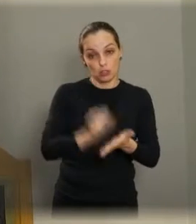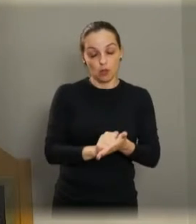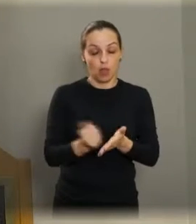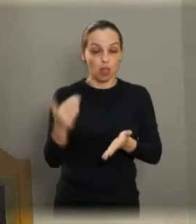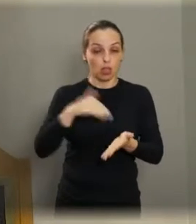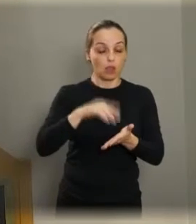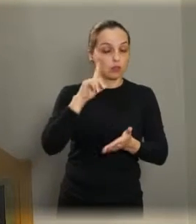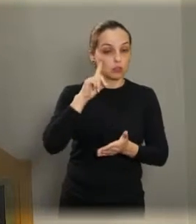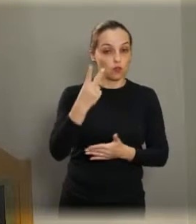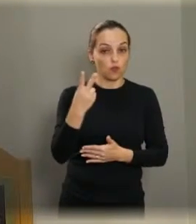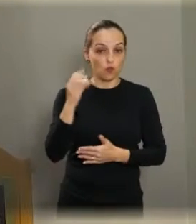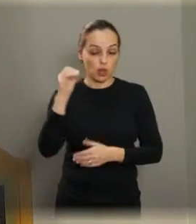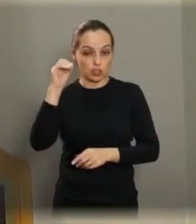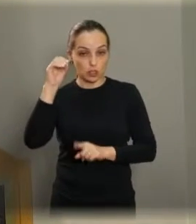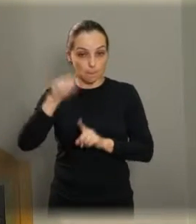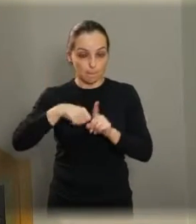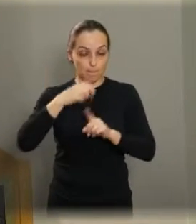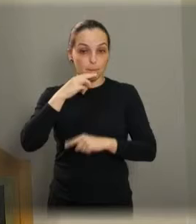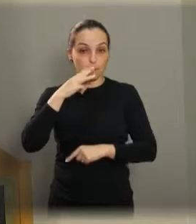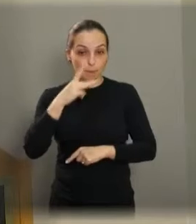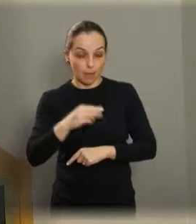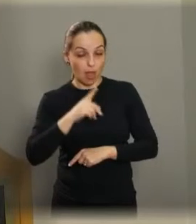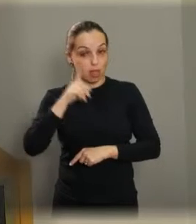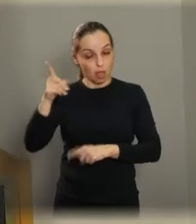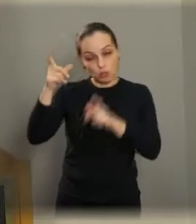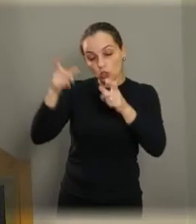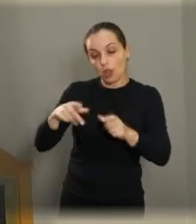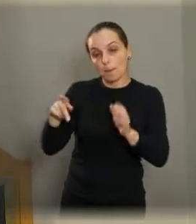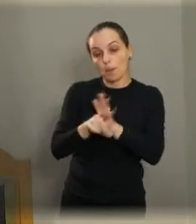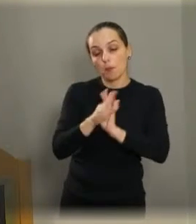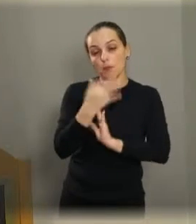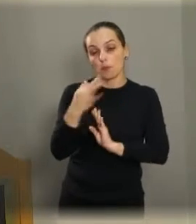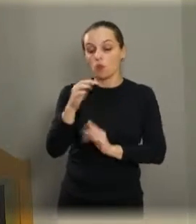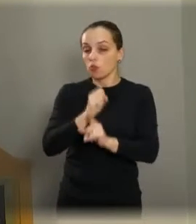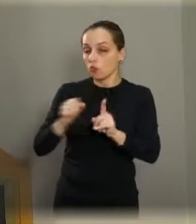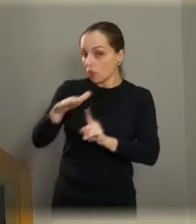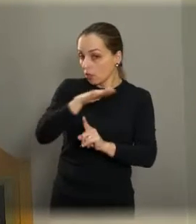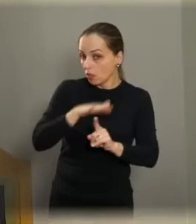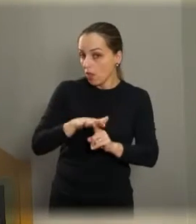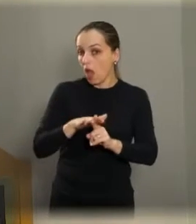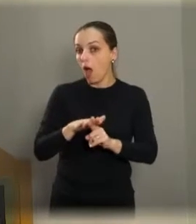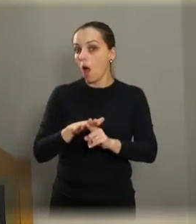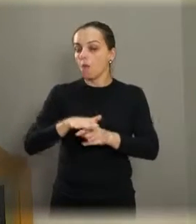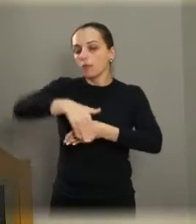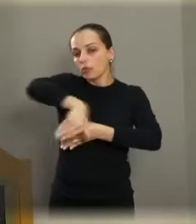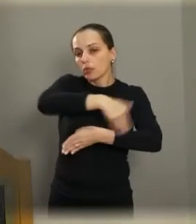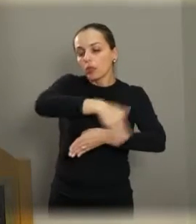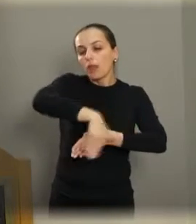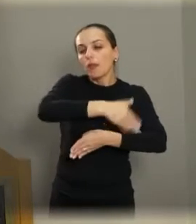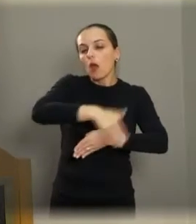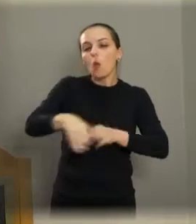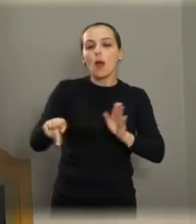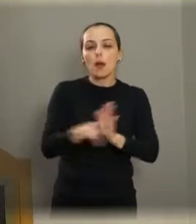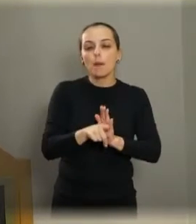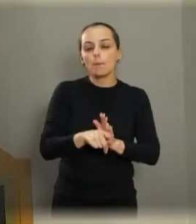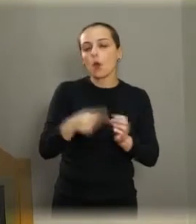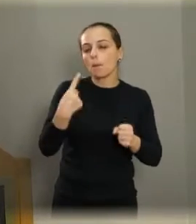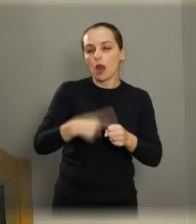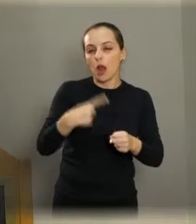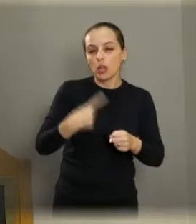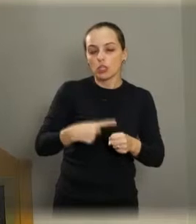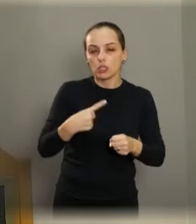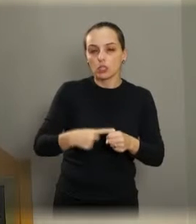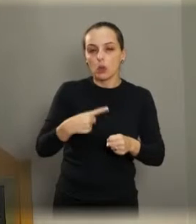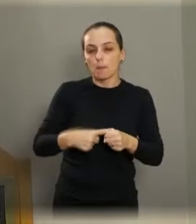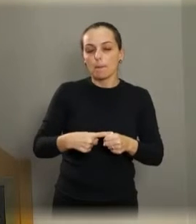até o dia vinte de Março no próprio Fundo Social que fica ao lado do Caparaó na Rua Imaculada Conceição Rua